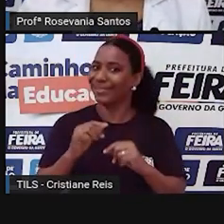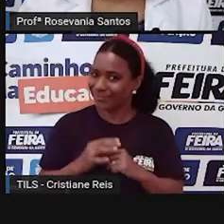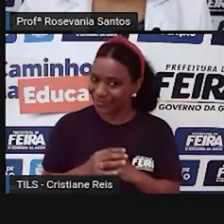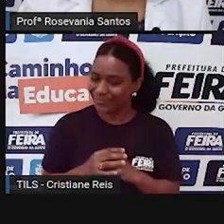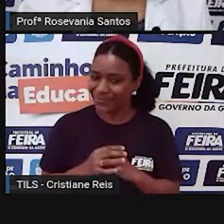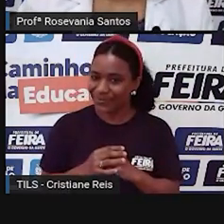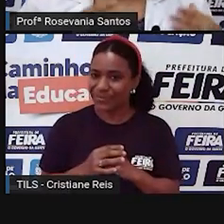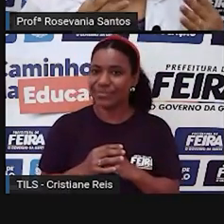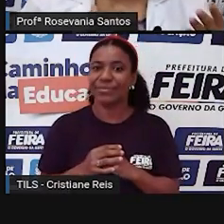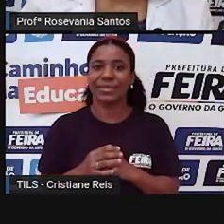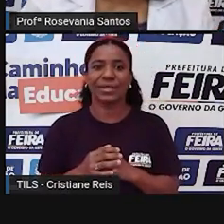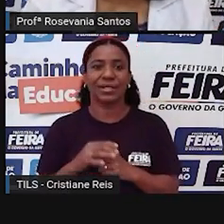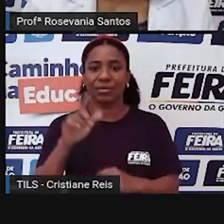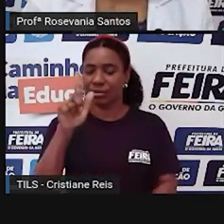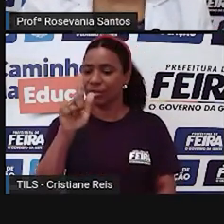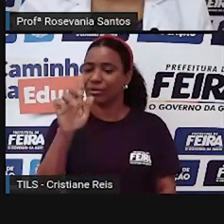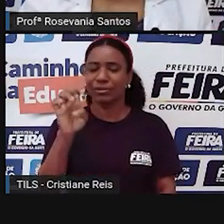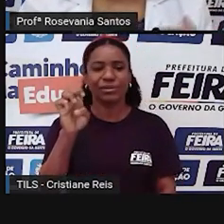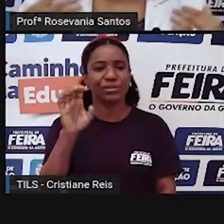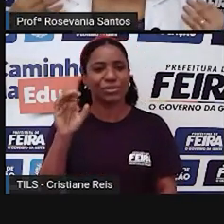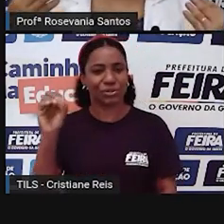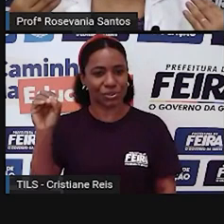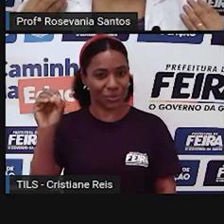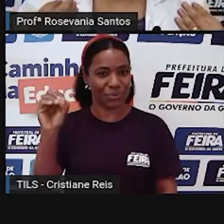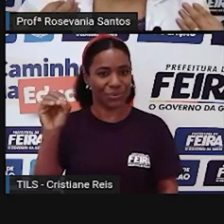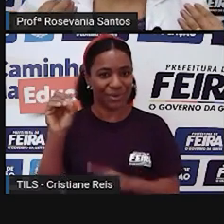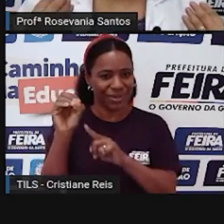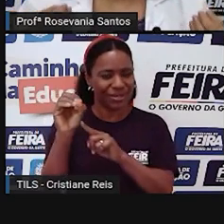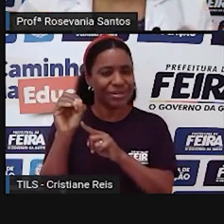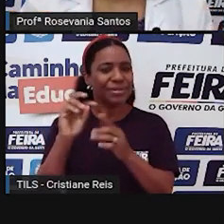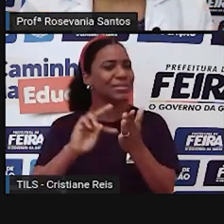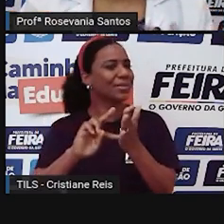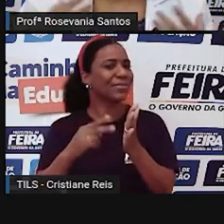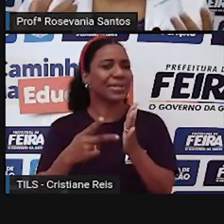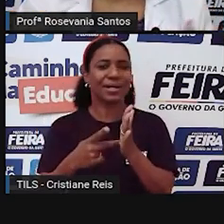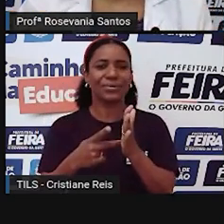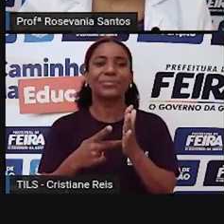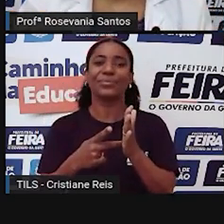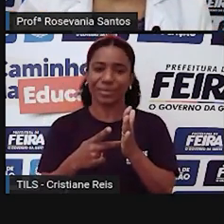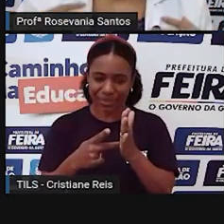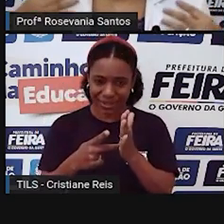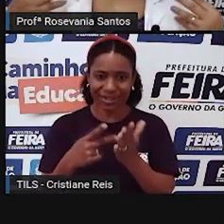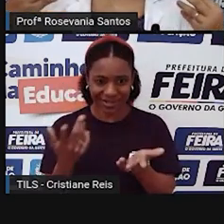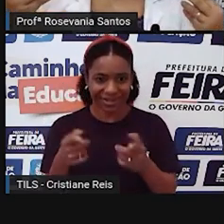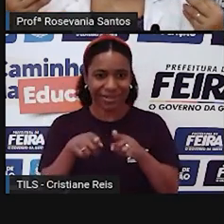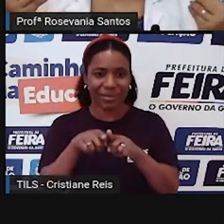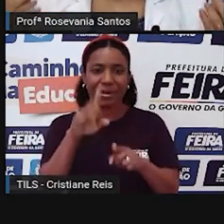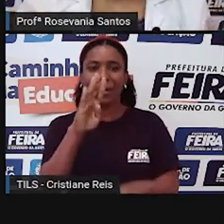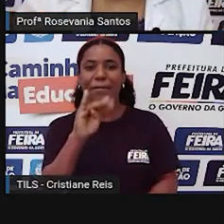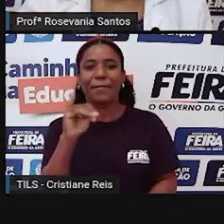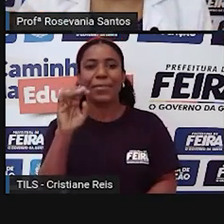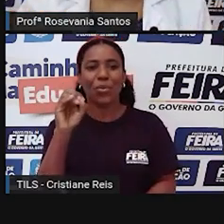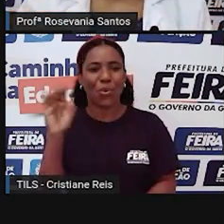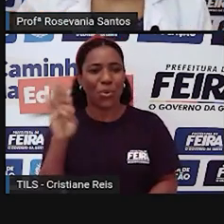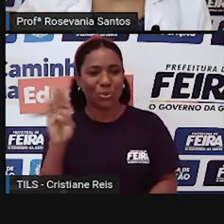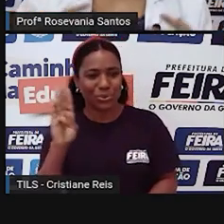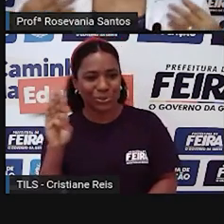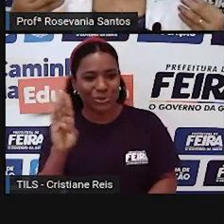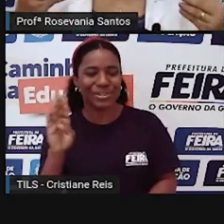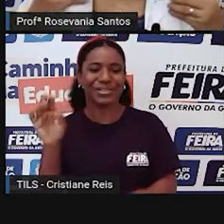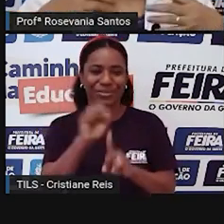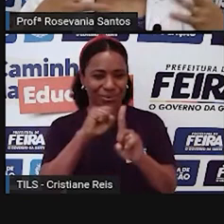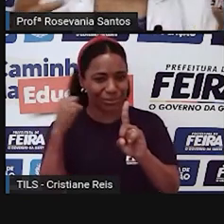que geografia, a palavra geo, né? Essas palavras, geografia, biologia, né?